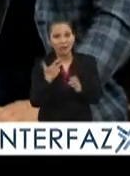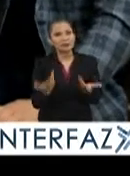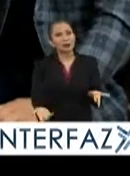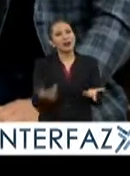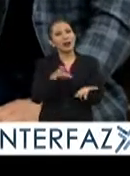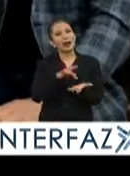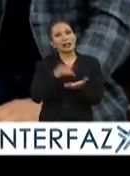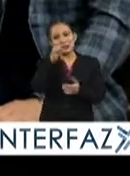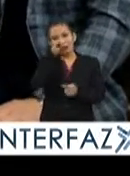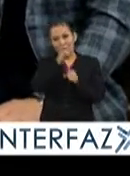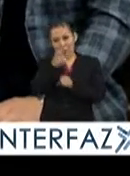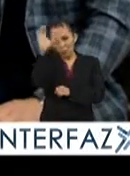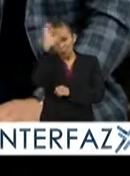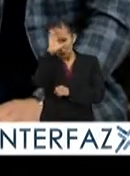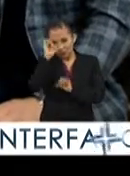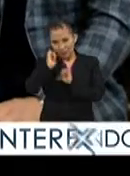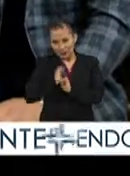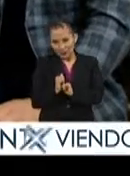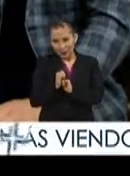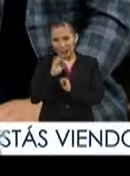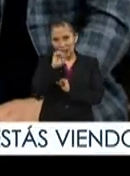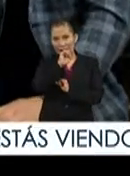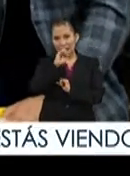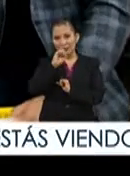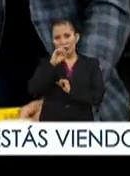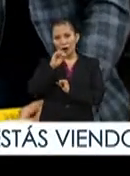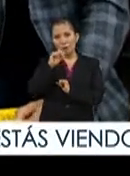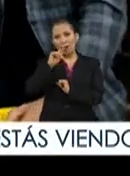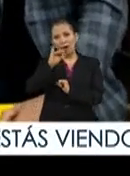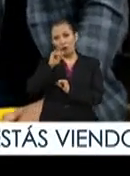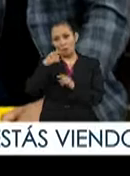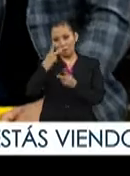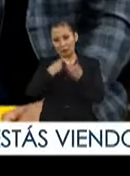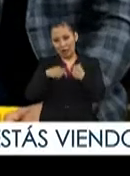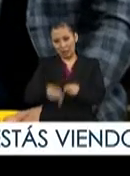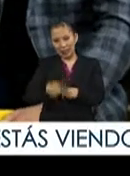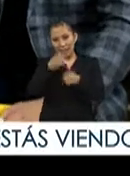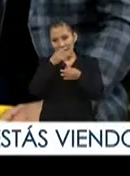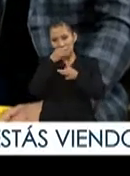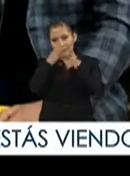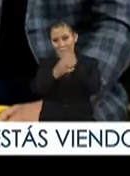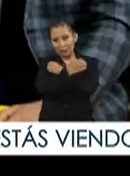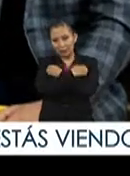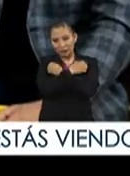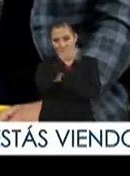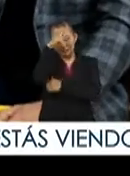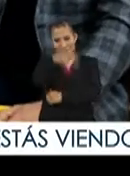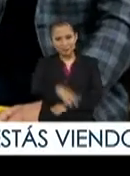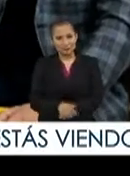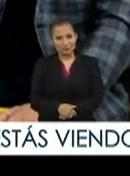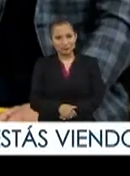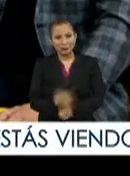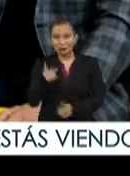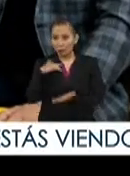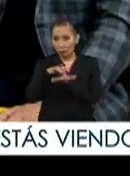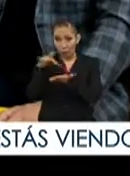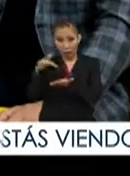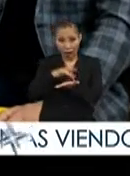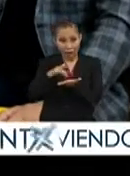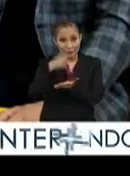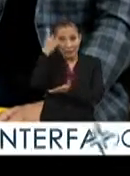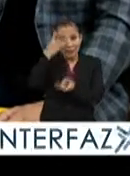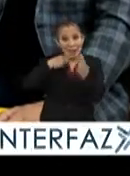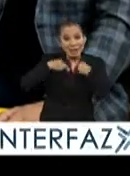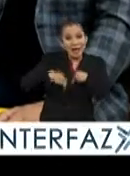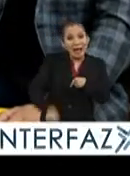gracias, secretario de Cultura del Estado de São Paulo, por estar con nosotros en la Agencia Informativa de Educación de México. Eu que agradeço,